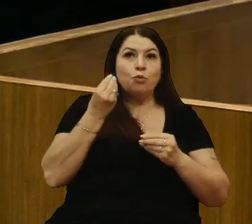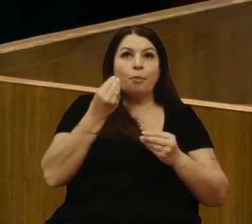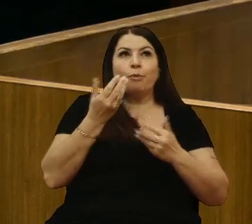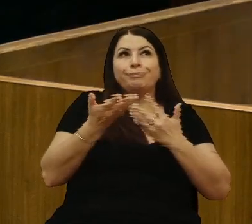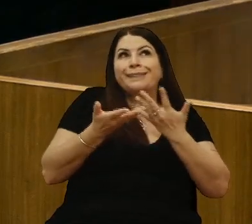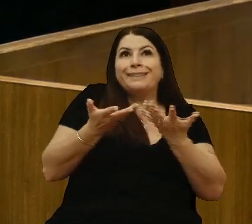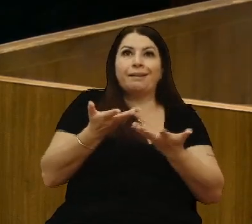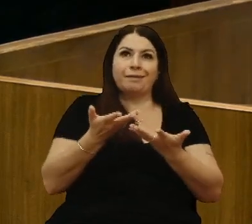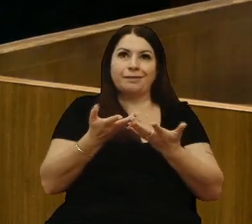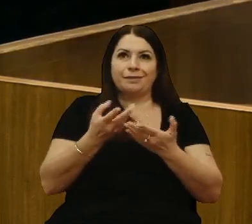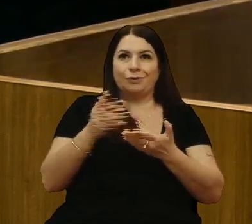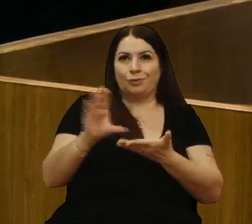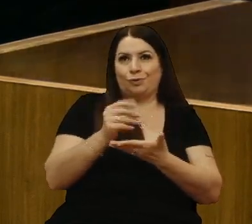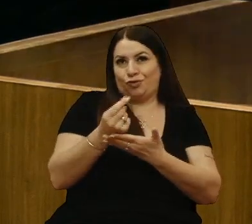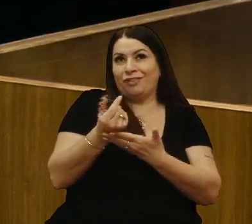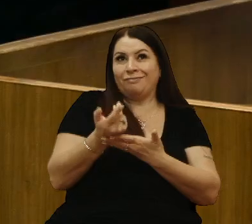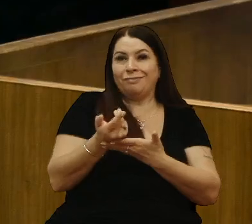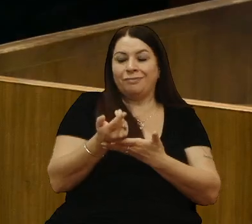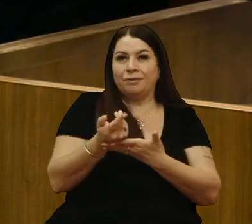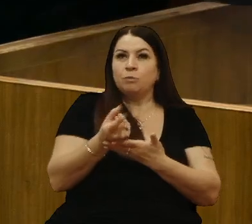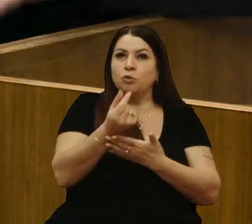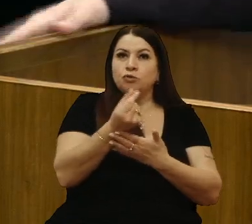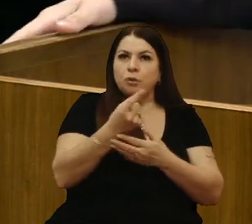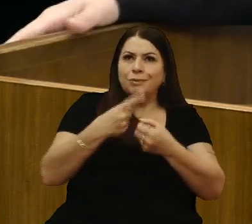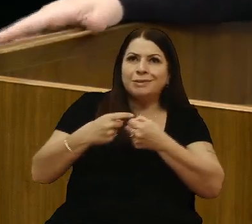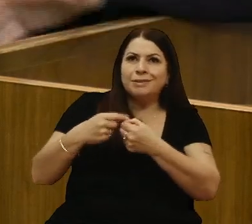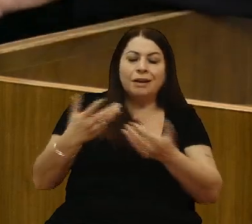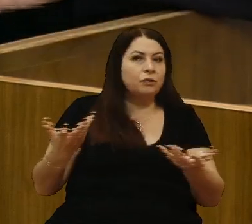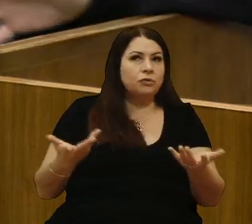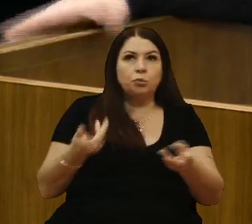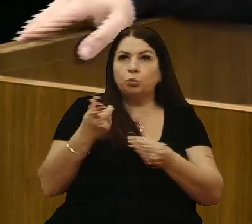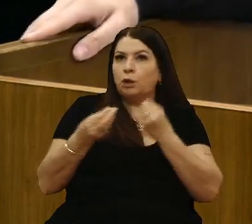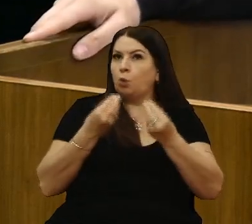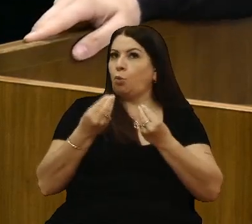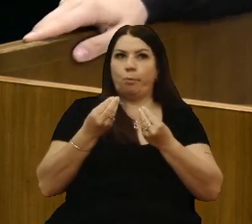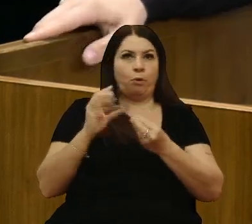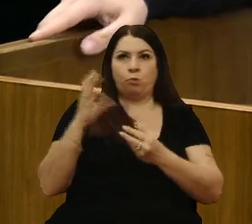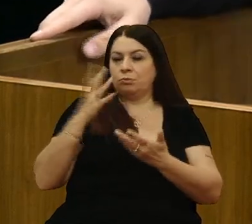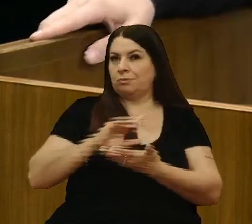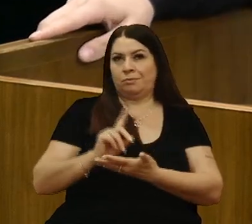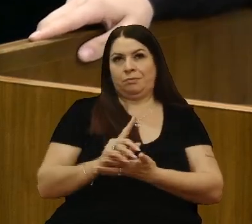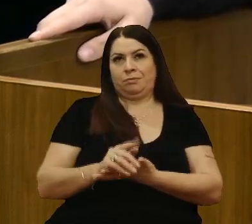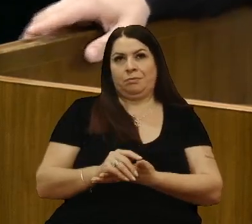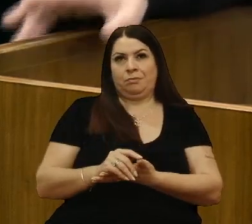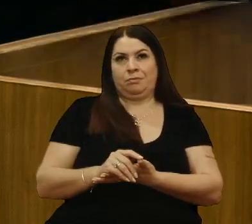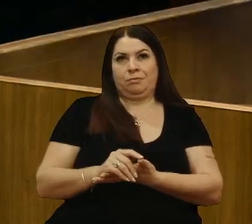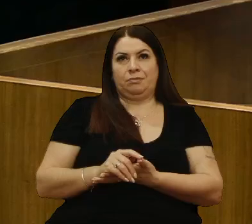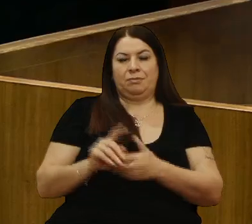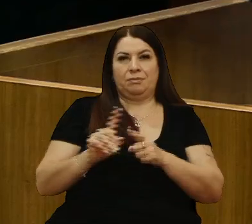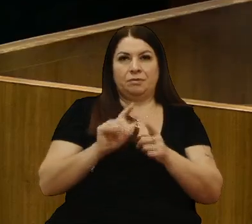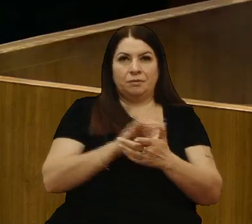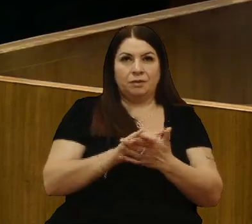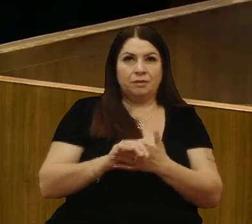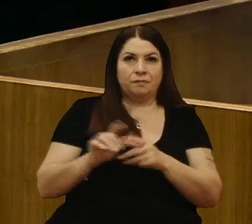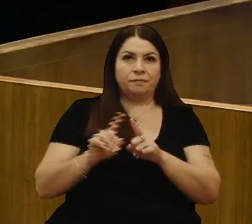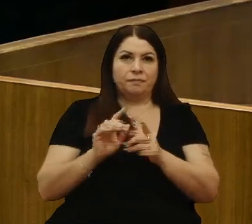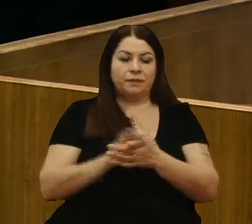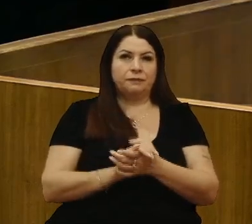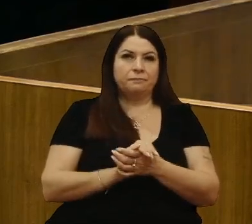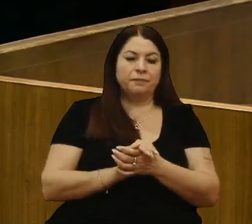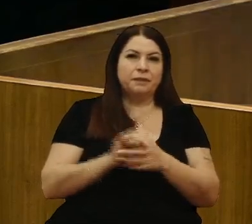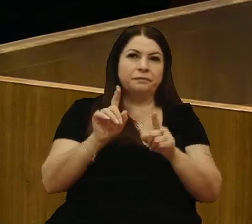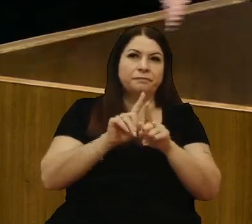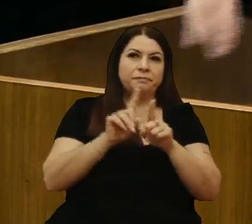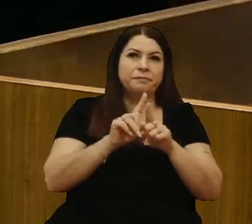com o seu recurso, mas o recurso da cidade não tem como isso acontecer. Então, porque foi a calamidade, porque